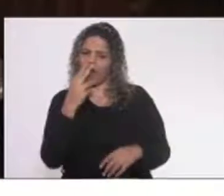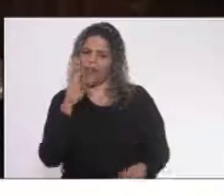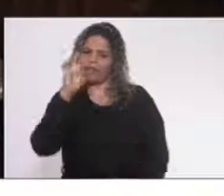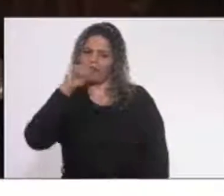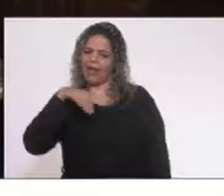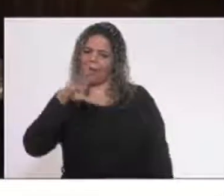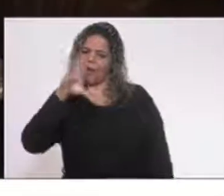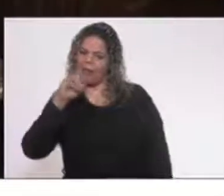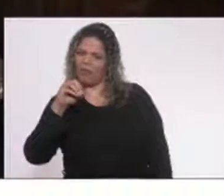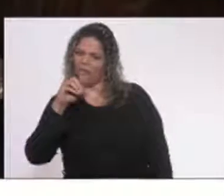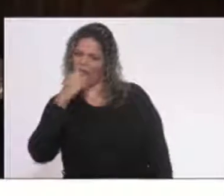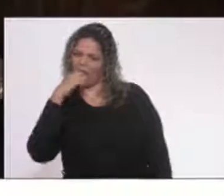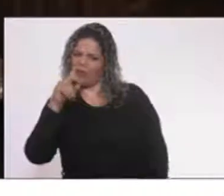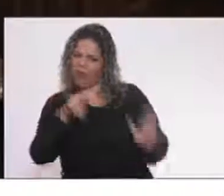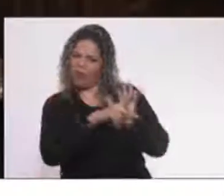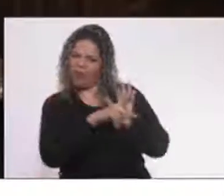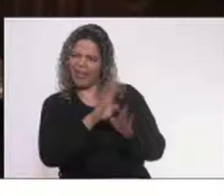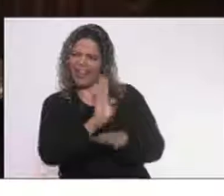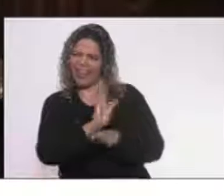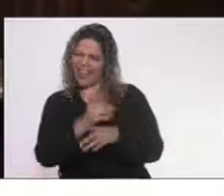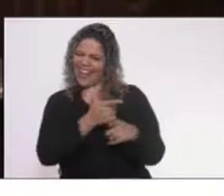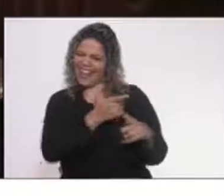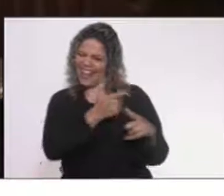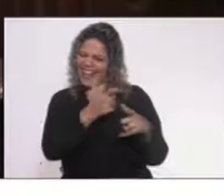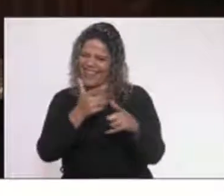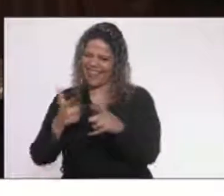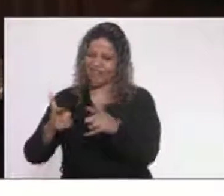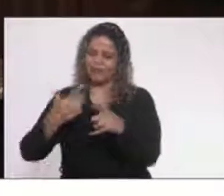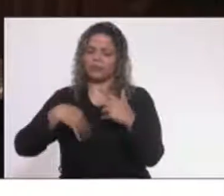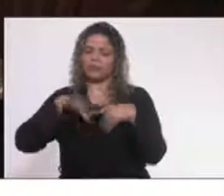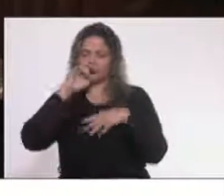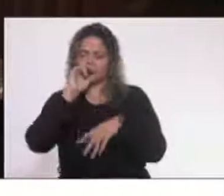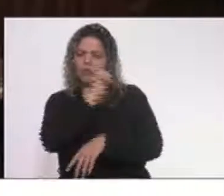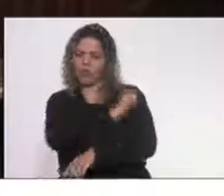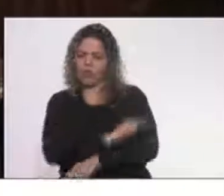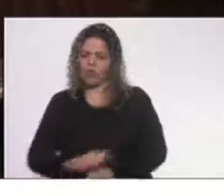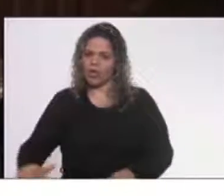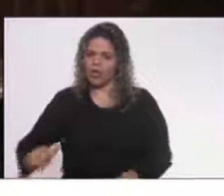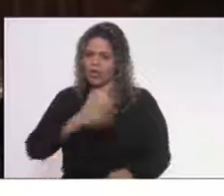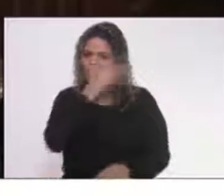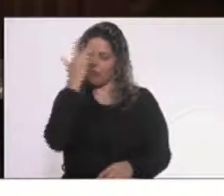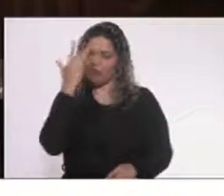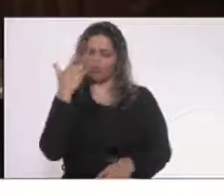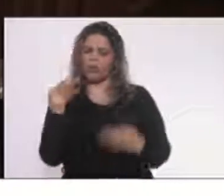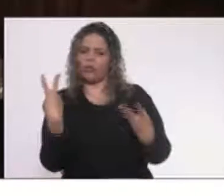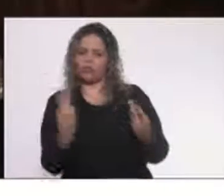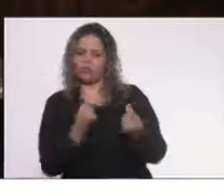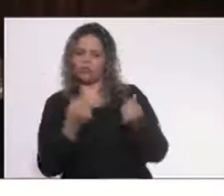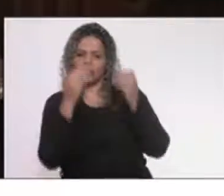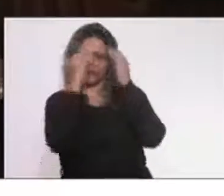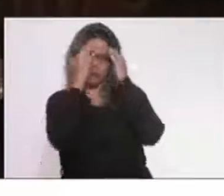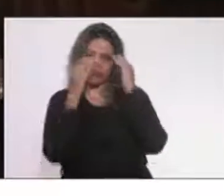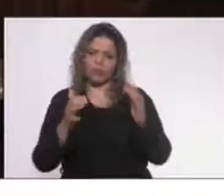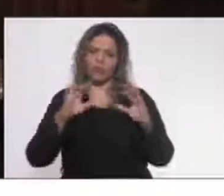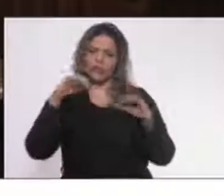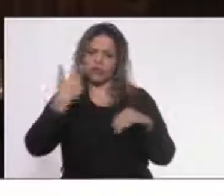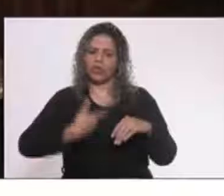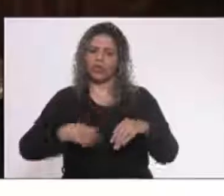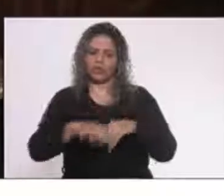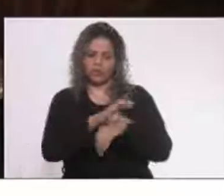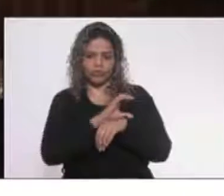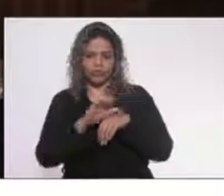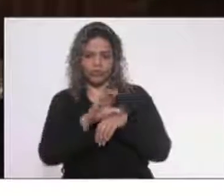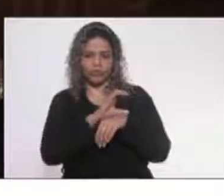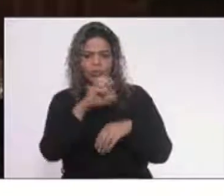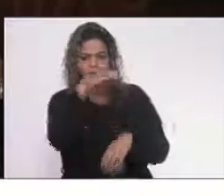Rambo nessa sociedade. Ele precisa se comportar como um estadista e com respeito à nossa